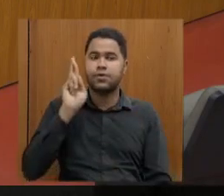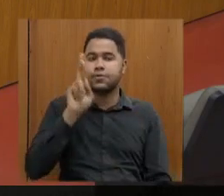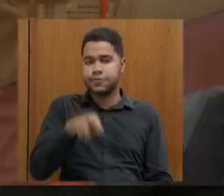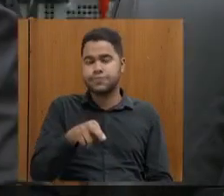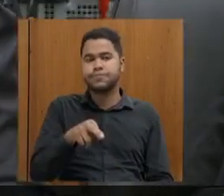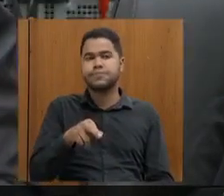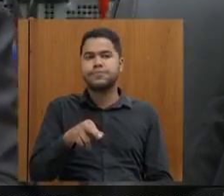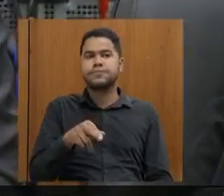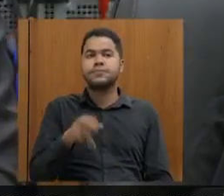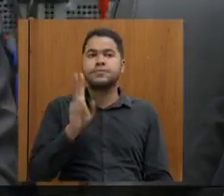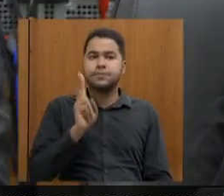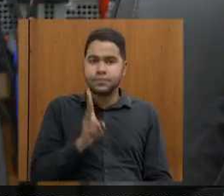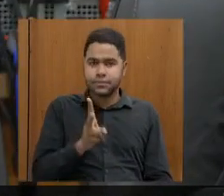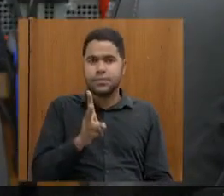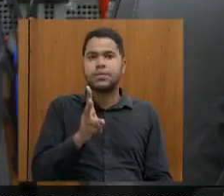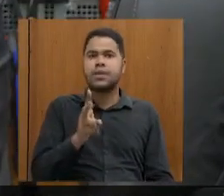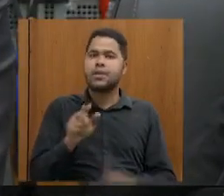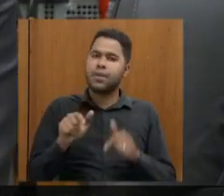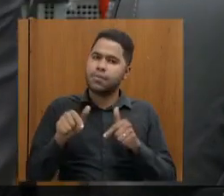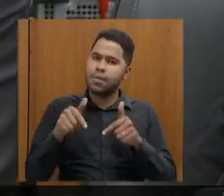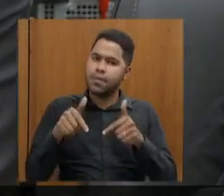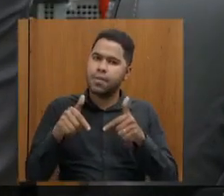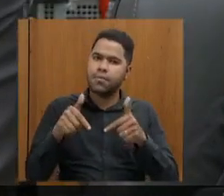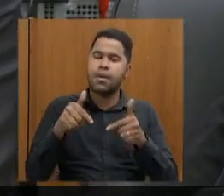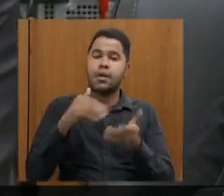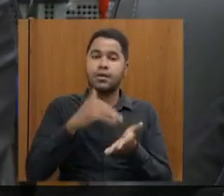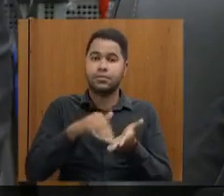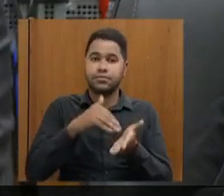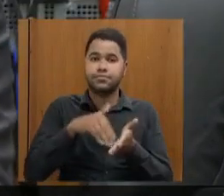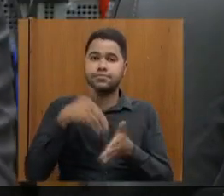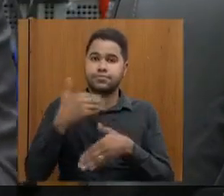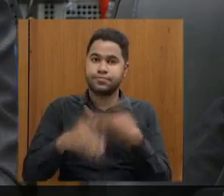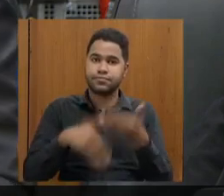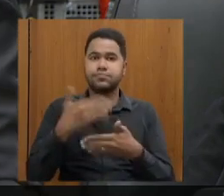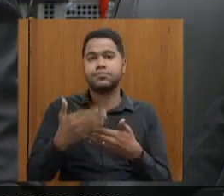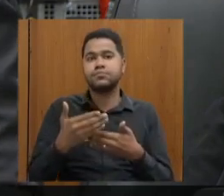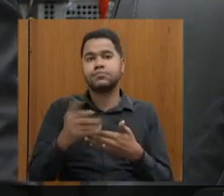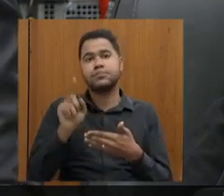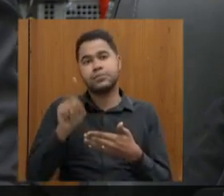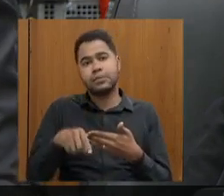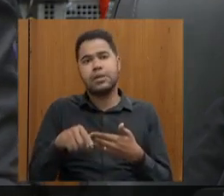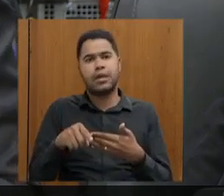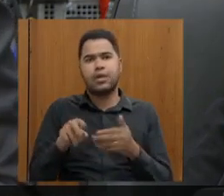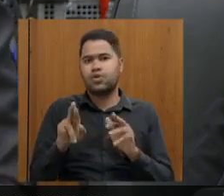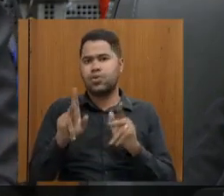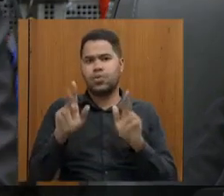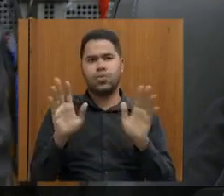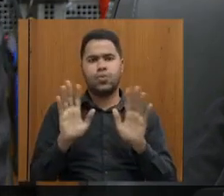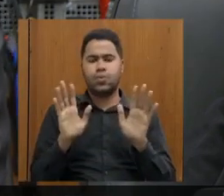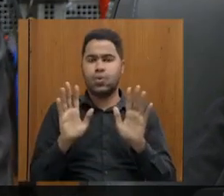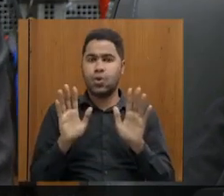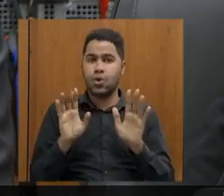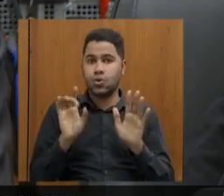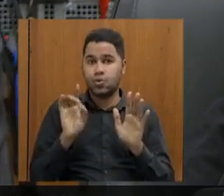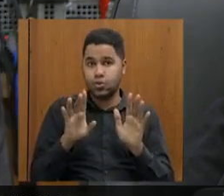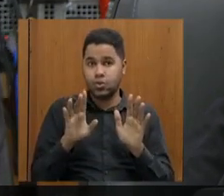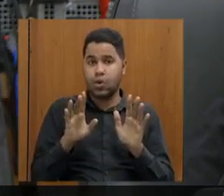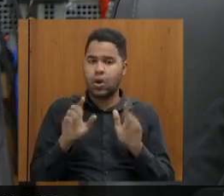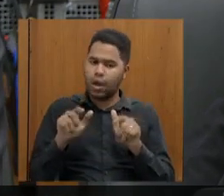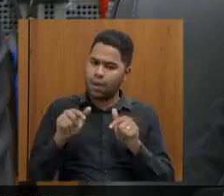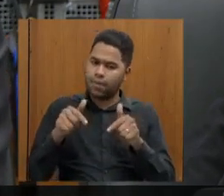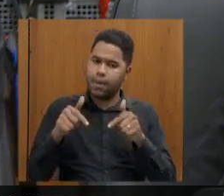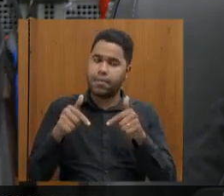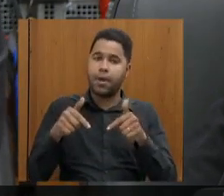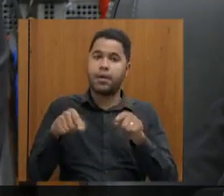a gente como sempre bem atuante em todas as secretarias que eu tô desenvolvimento econômico não seria uma deixar de diferente não não apenas somos